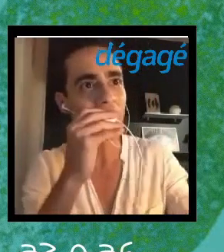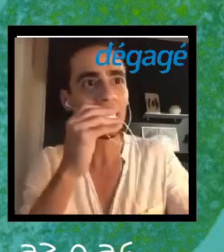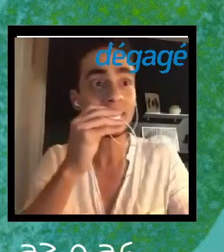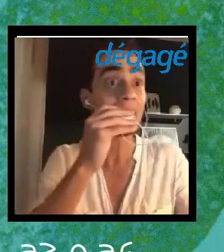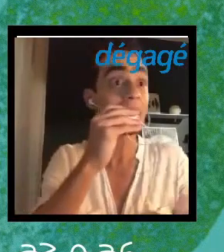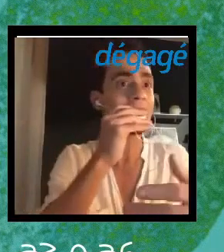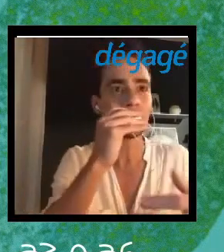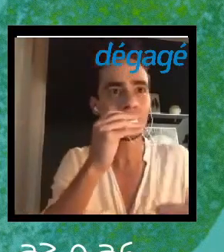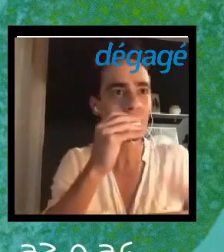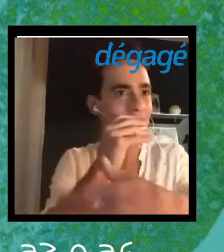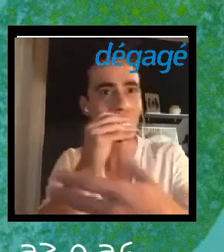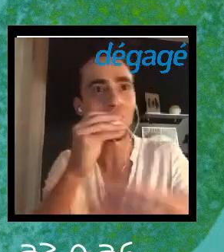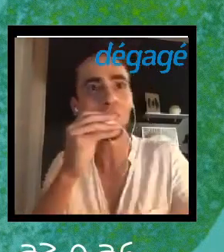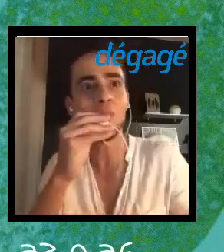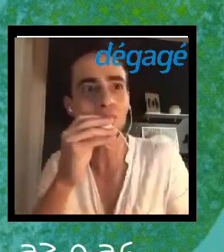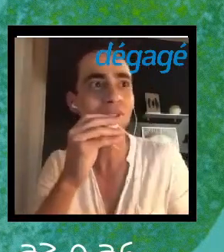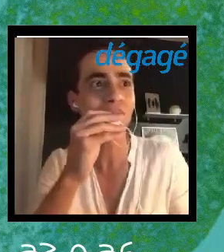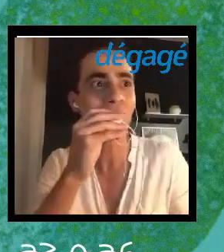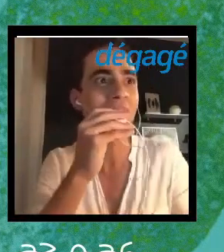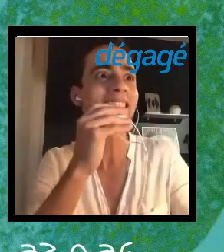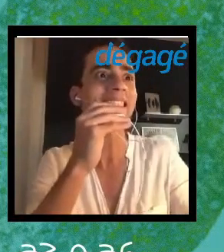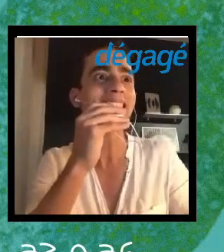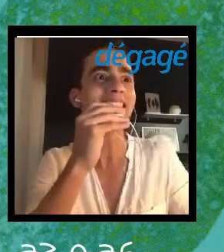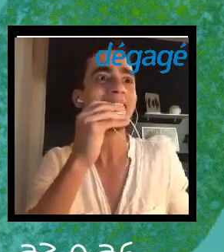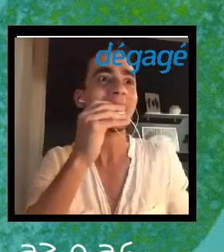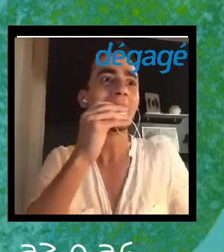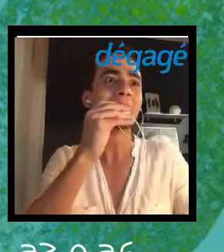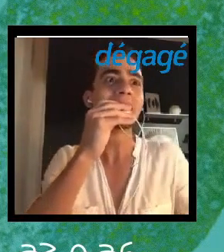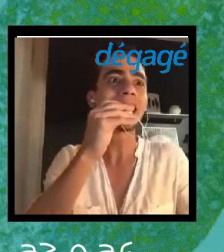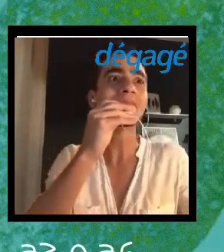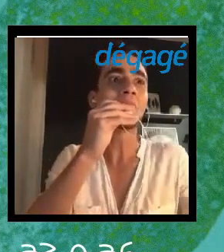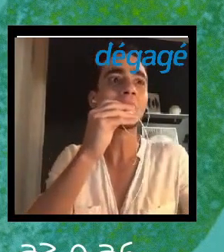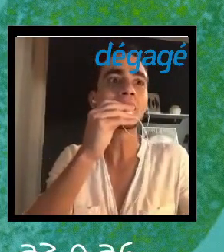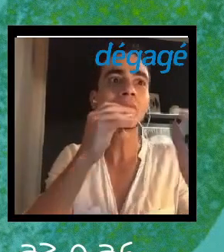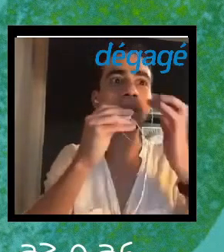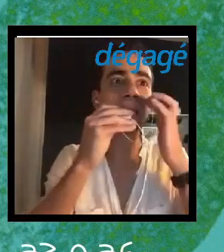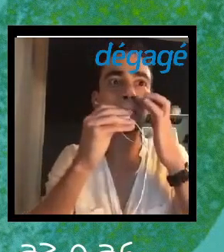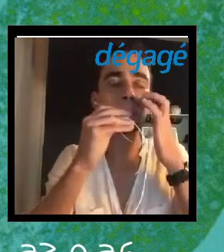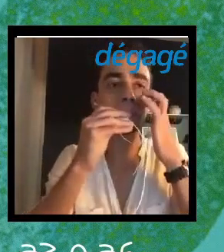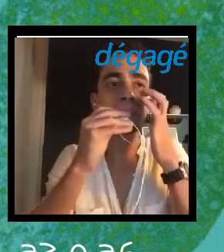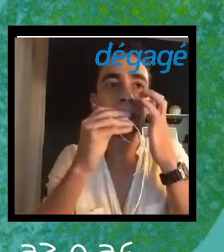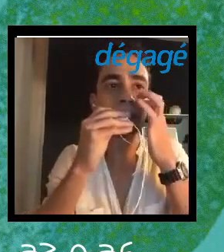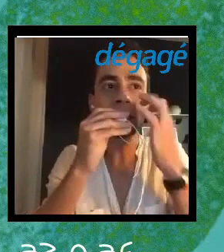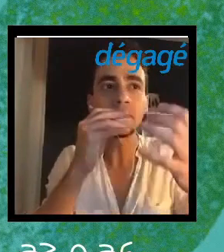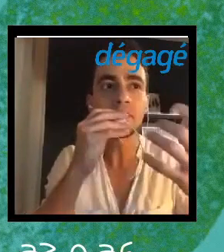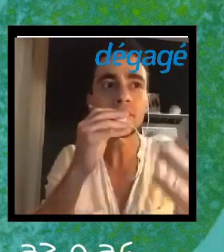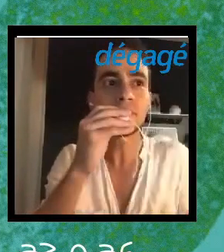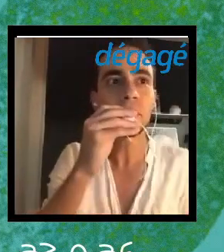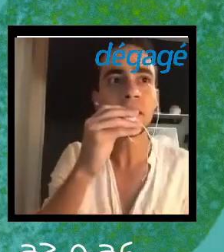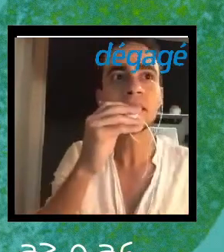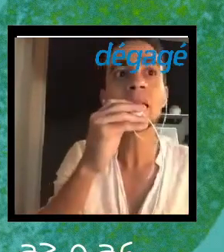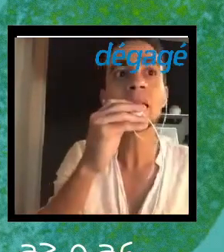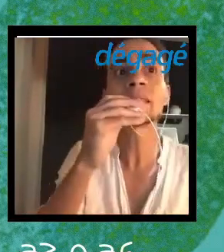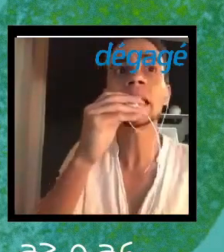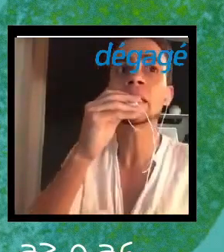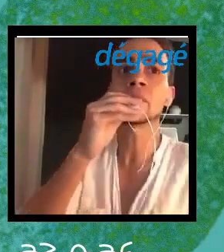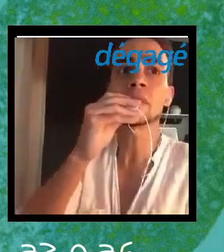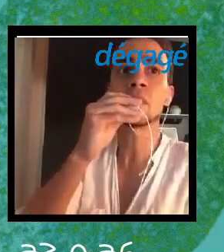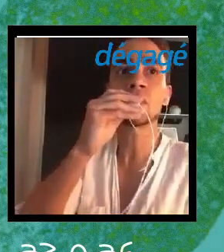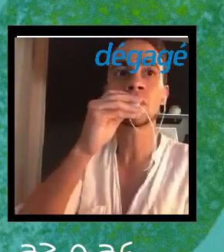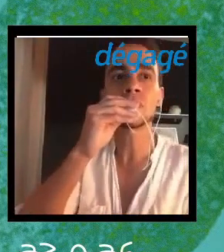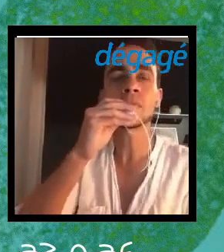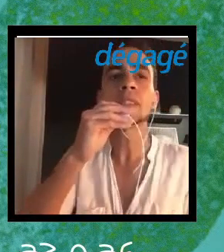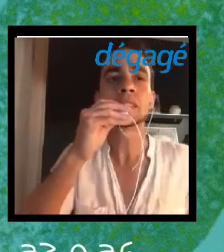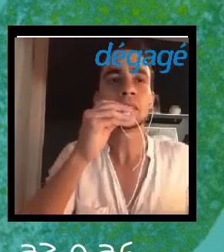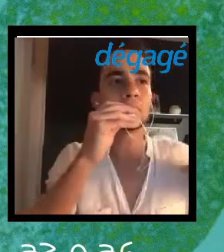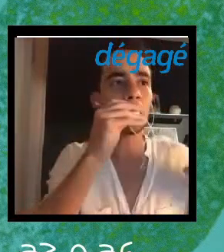percutir, ficar em silêncio, tentou um monte de coisa, mas naquele momento nada parecia dar certo. O